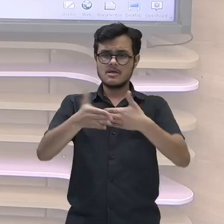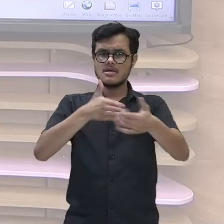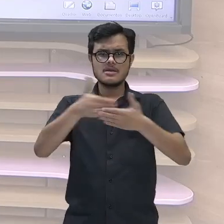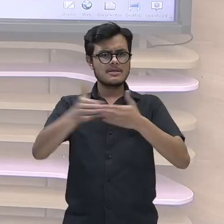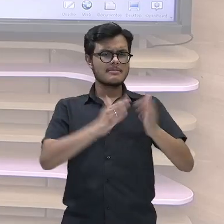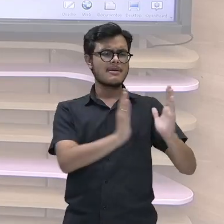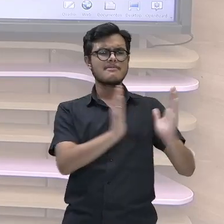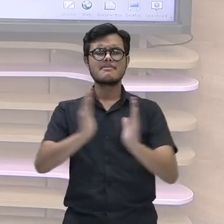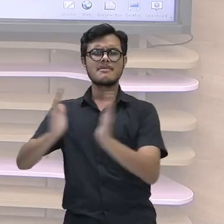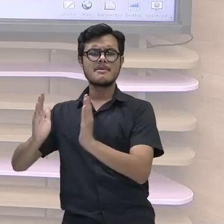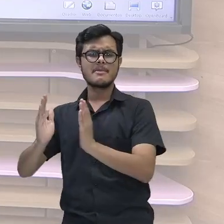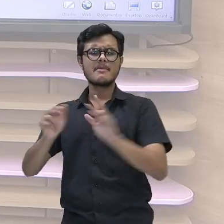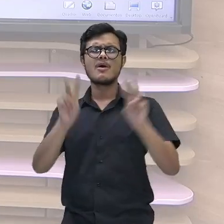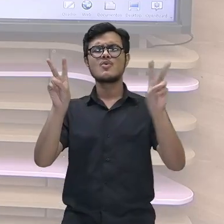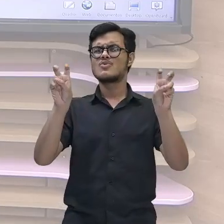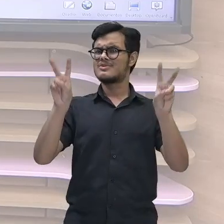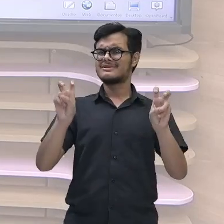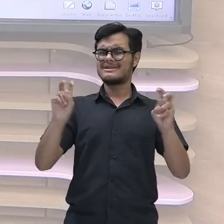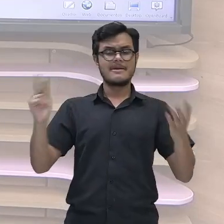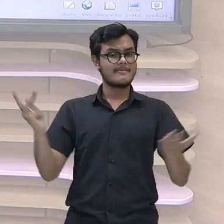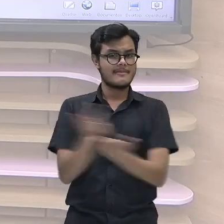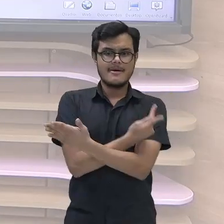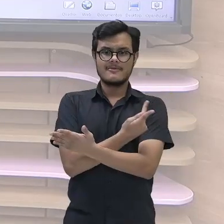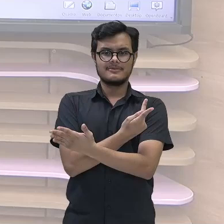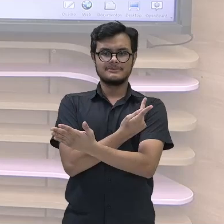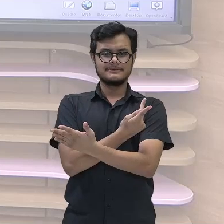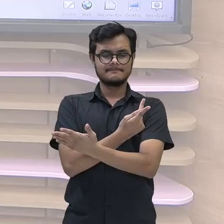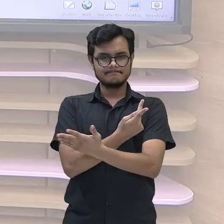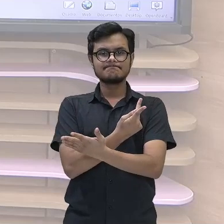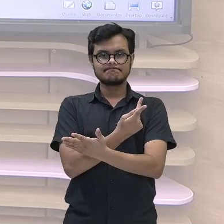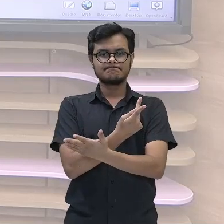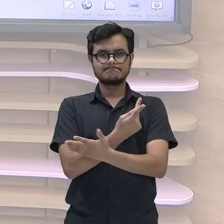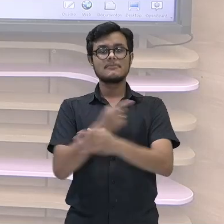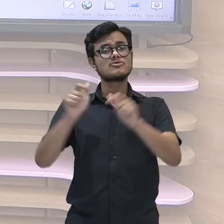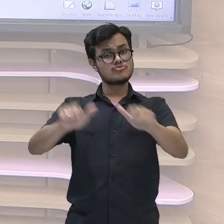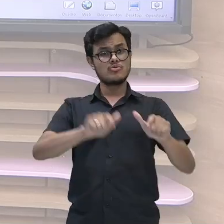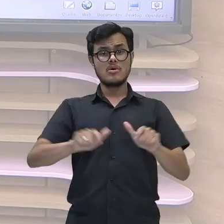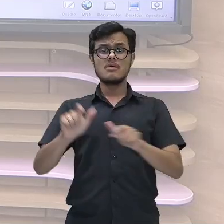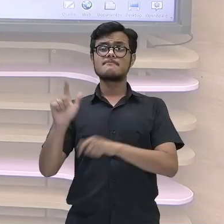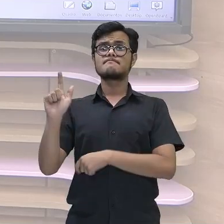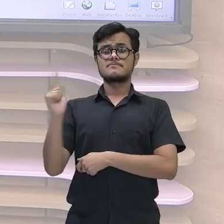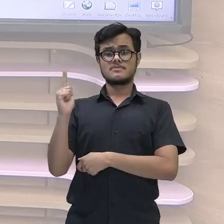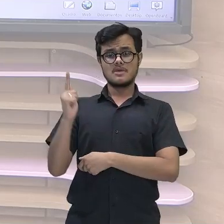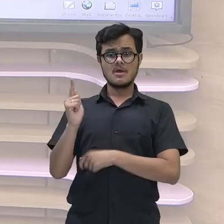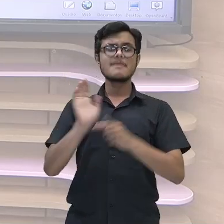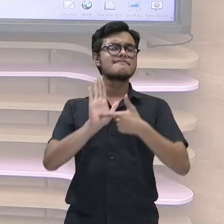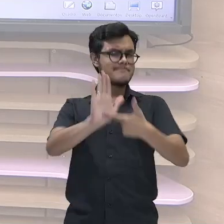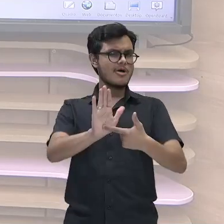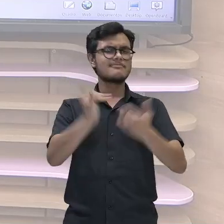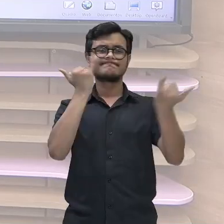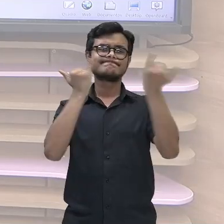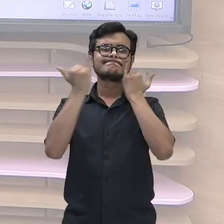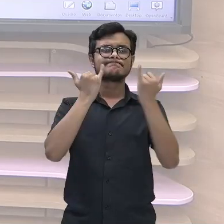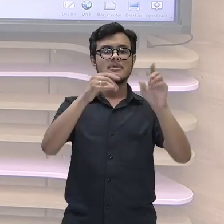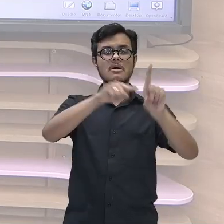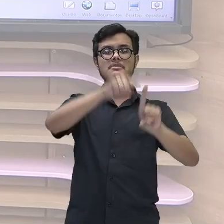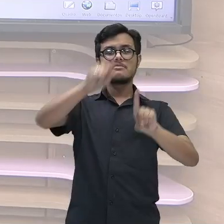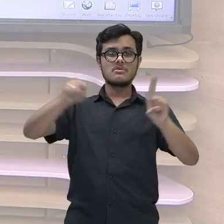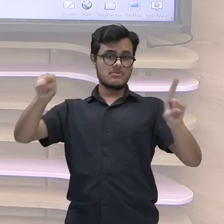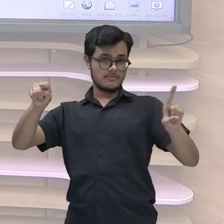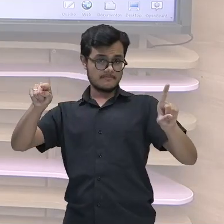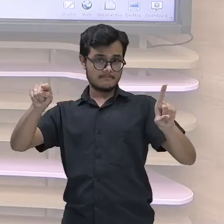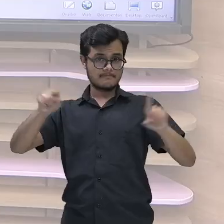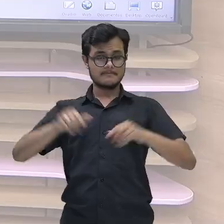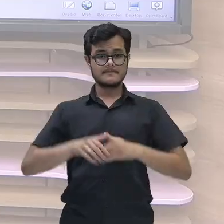aí no conceito para vocês, ou um determinado elemento do espaço geográfico e também posso representar ele ali